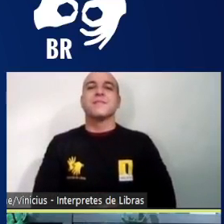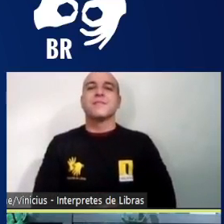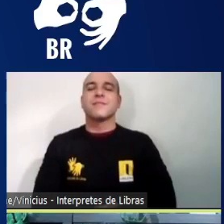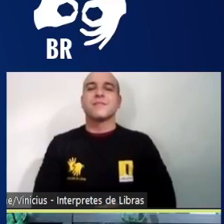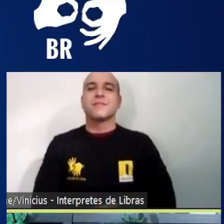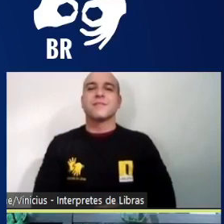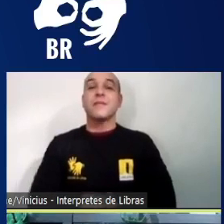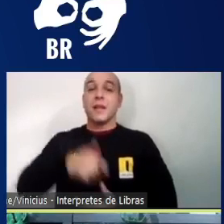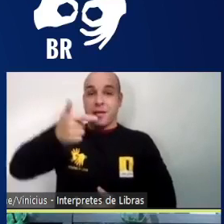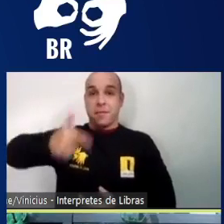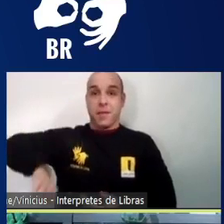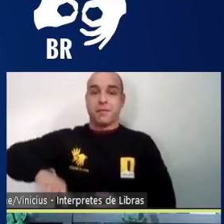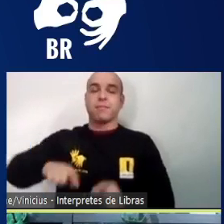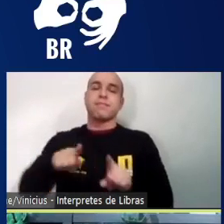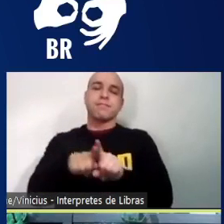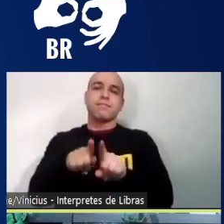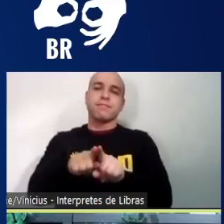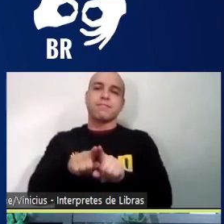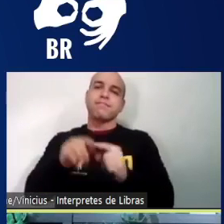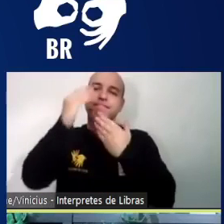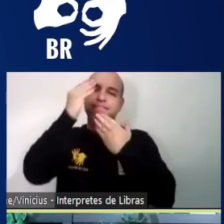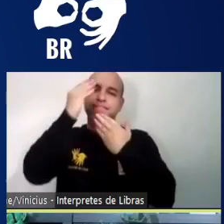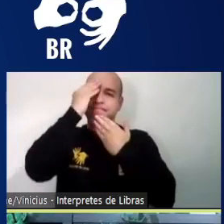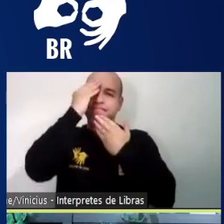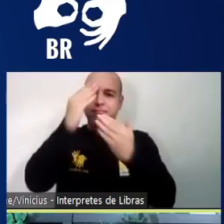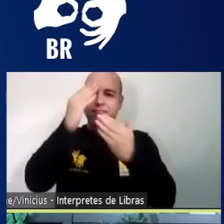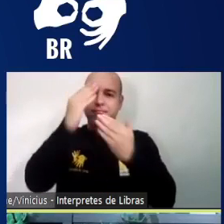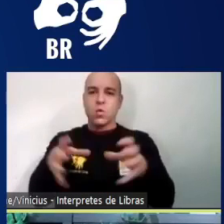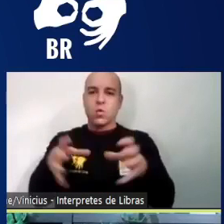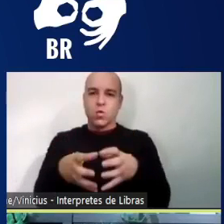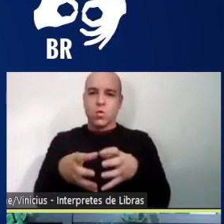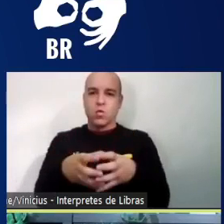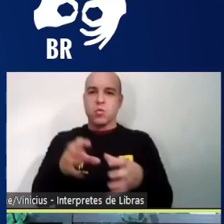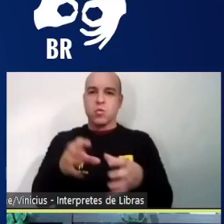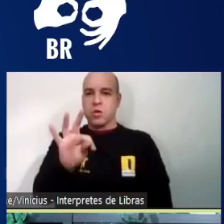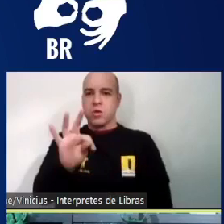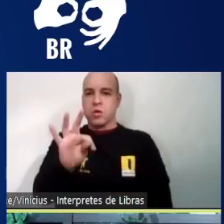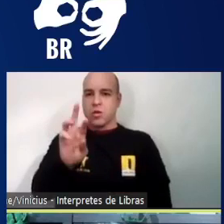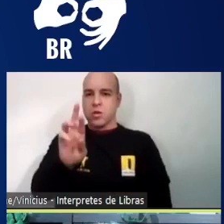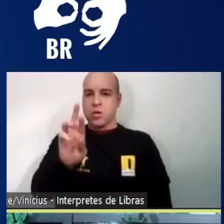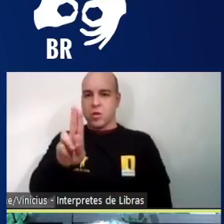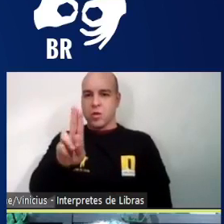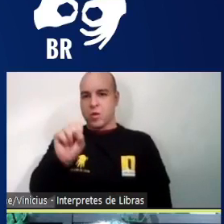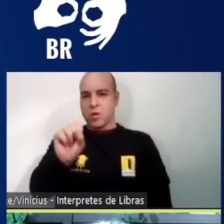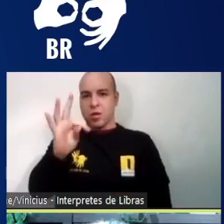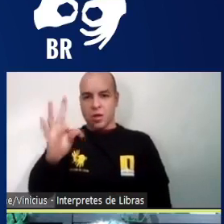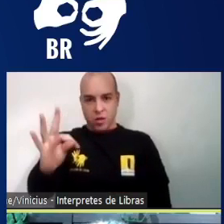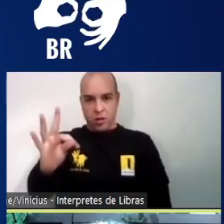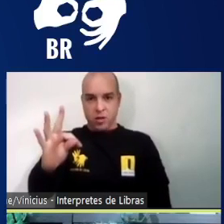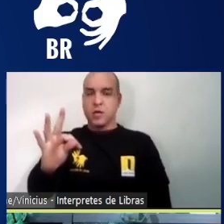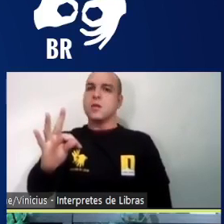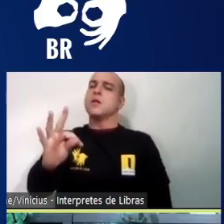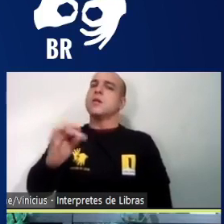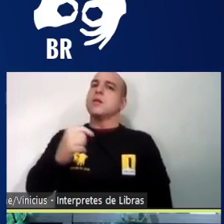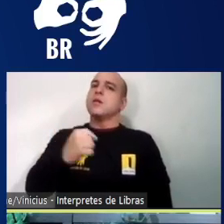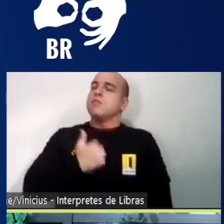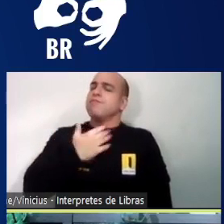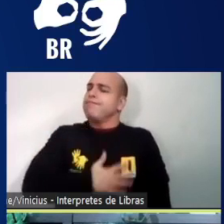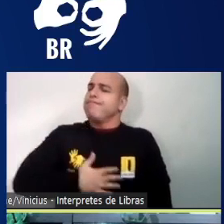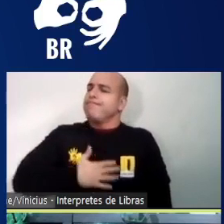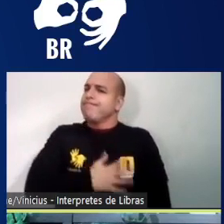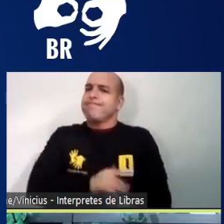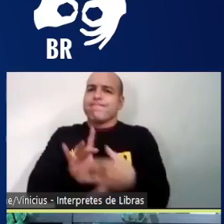parabenizar a Trust por mais esse evento. Me orgulha muito estar com vocês